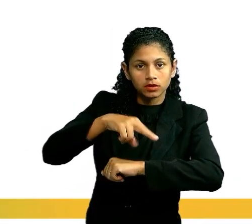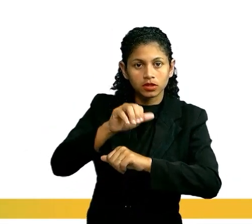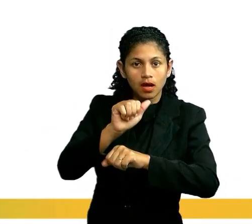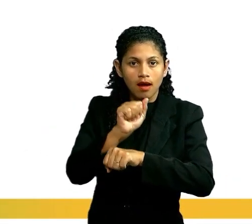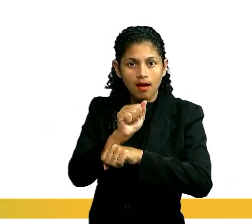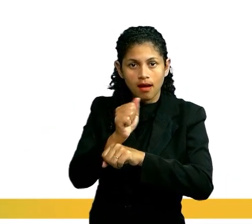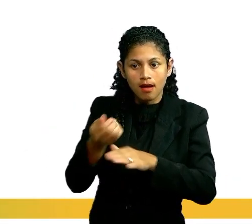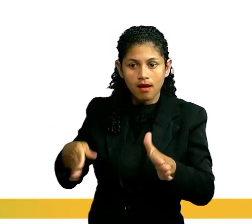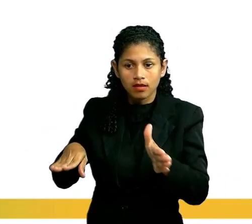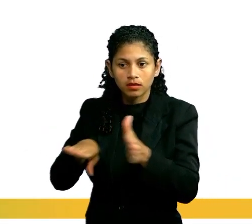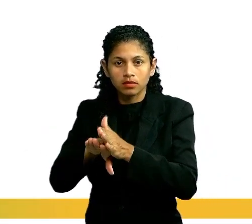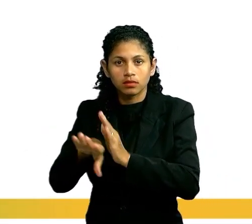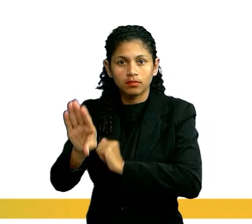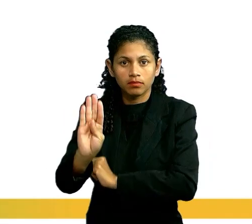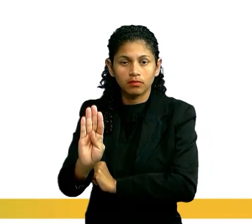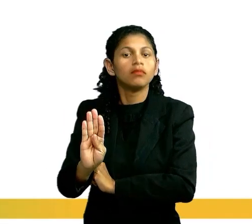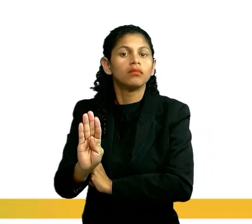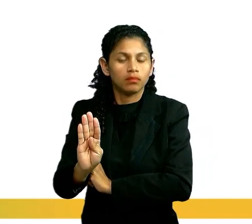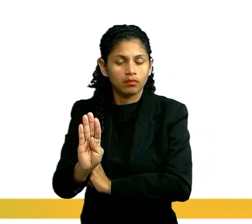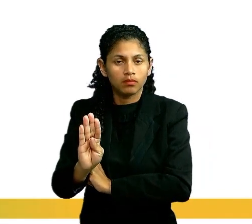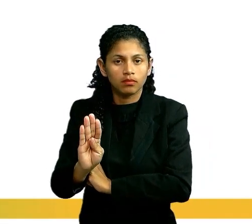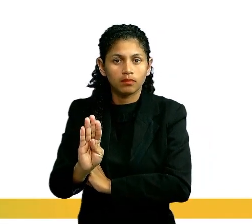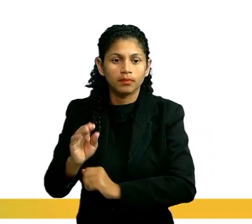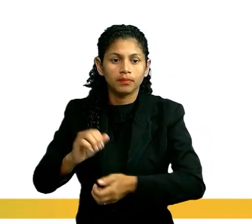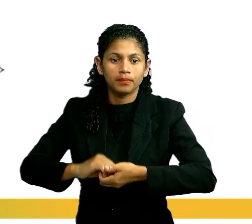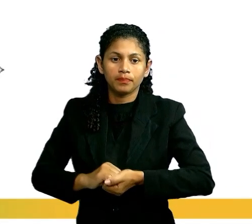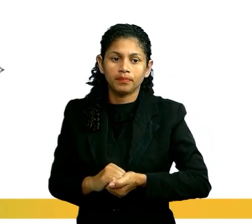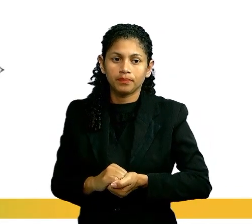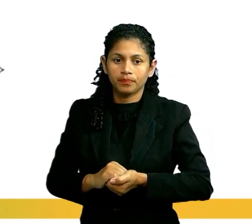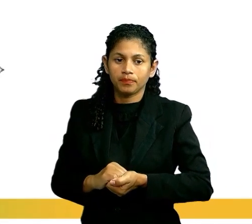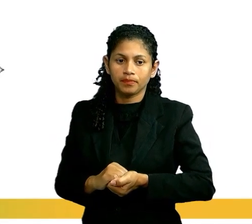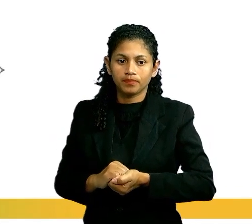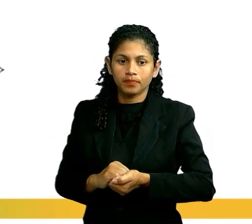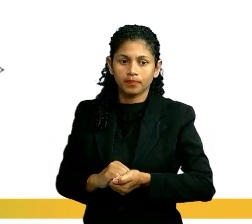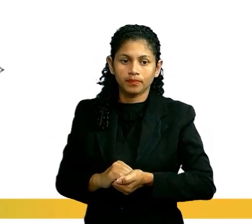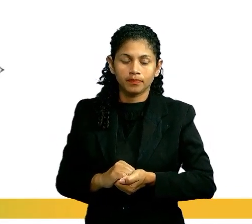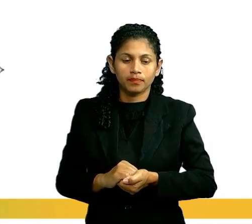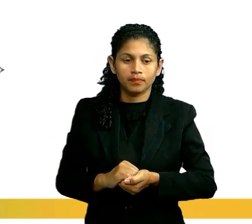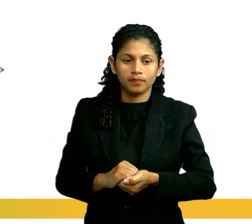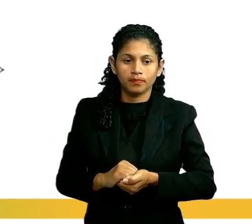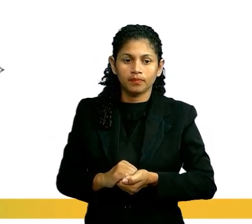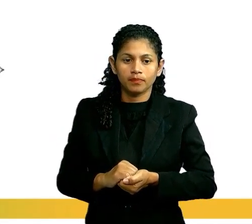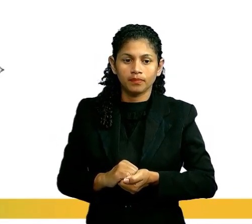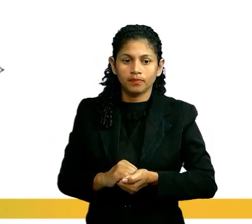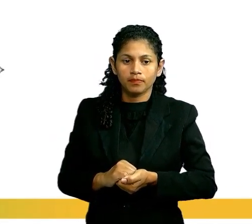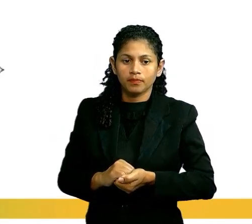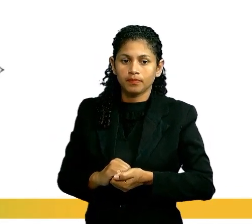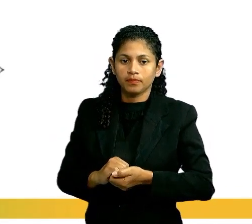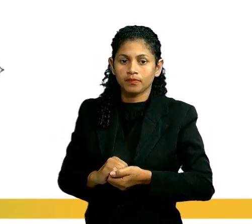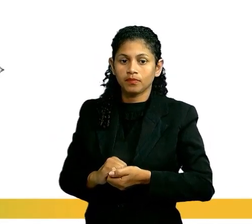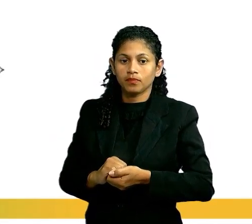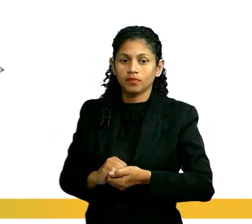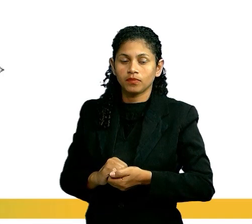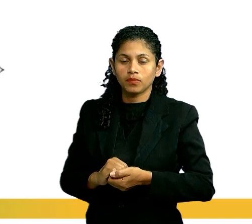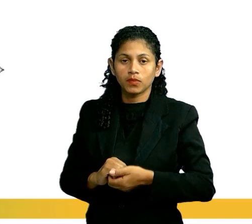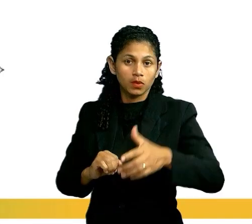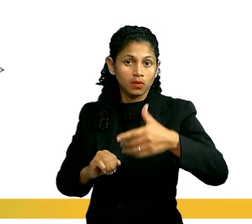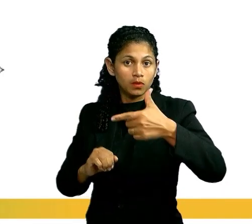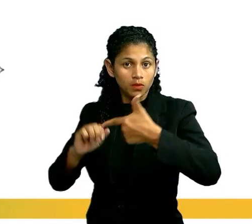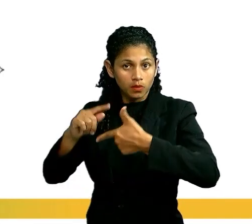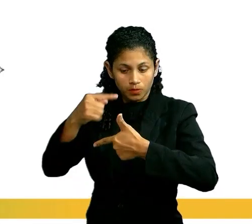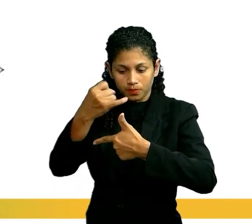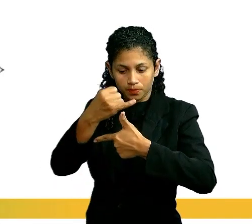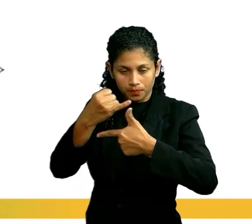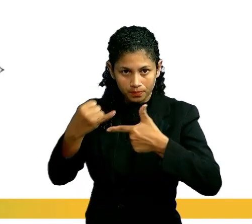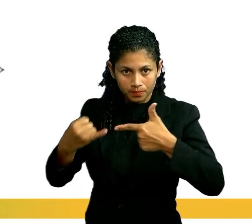possa enxergar o topo do prédio sobre um ângulo de 30 graus? Bora mostrar isso na figura? Ela vai fazer isso aqui, ó.